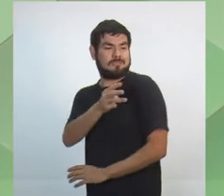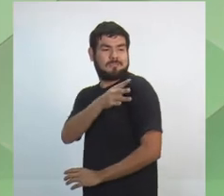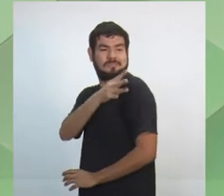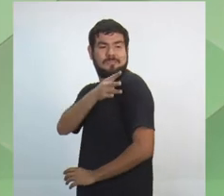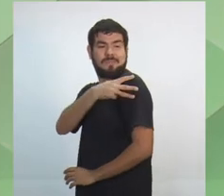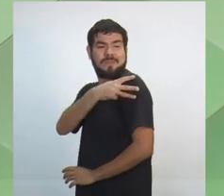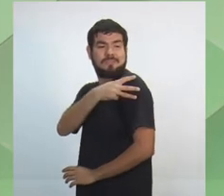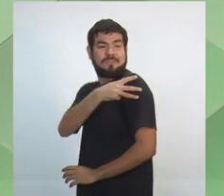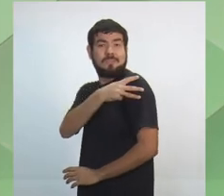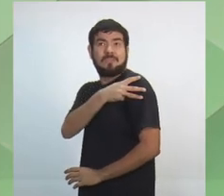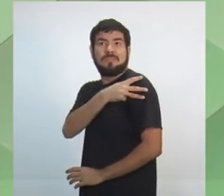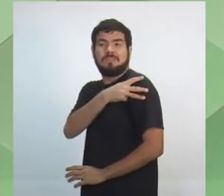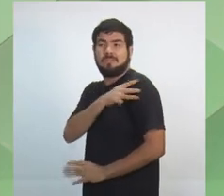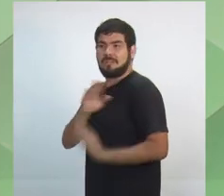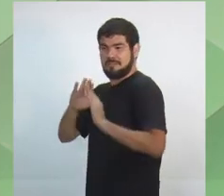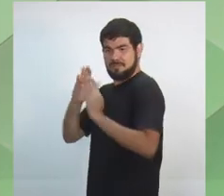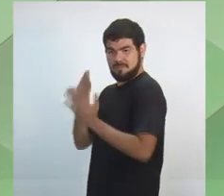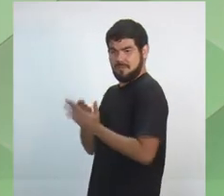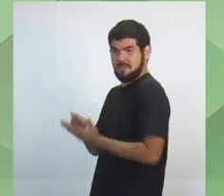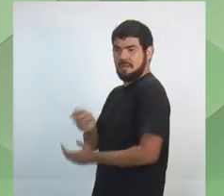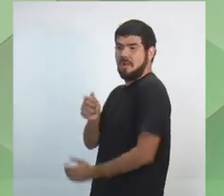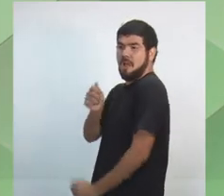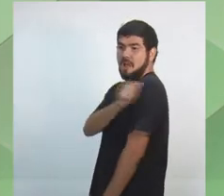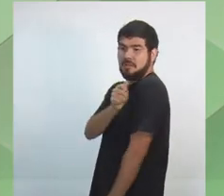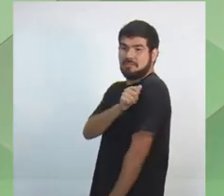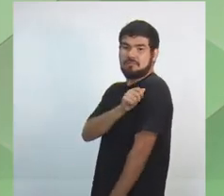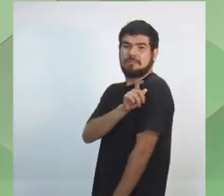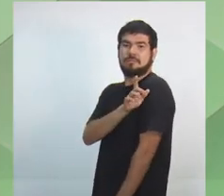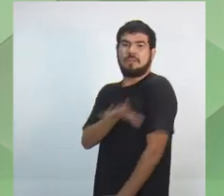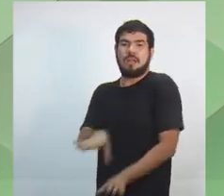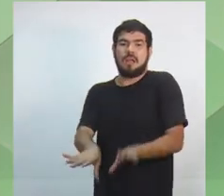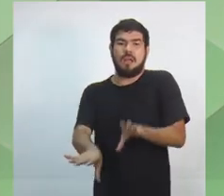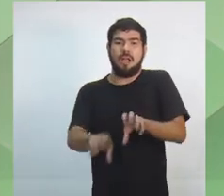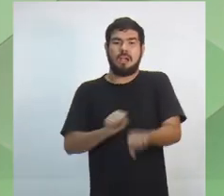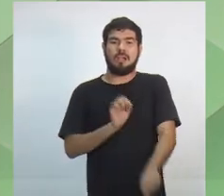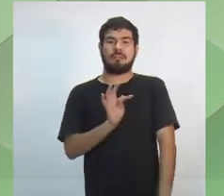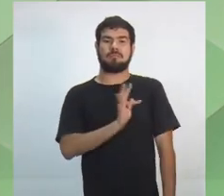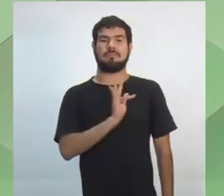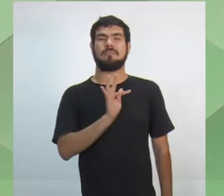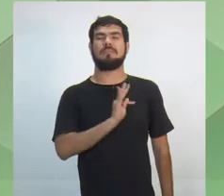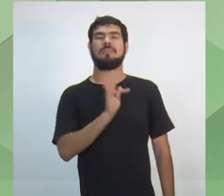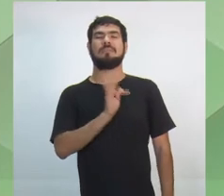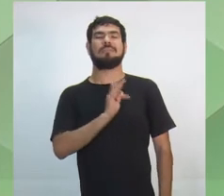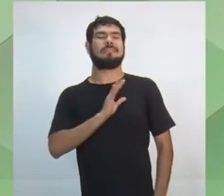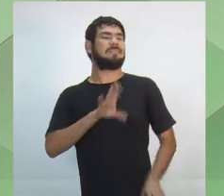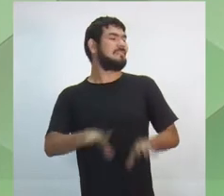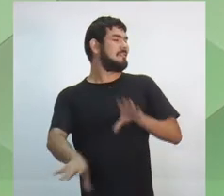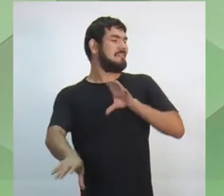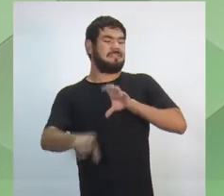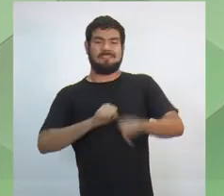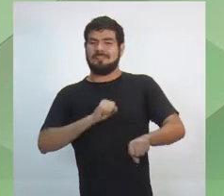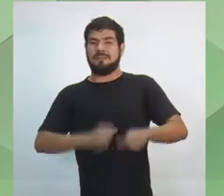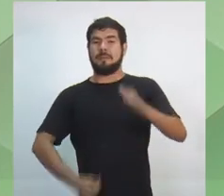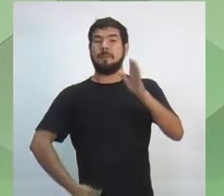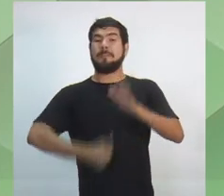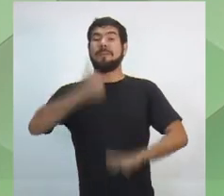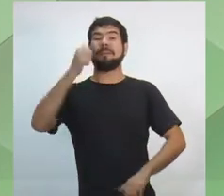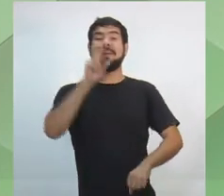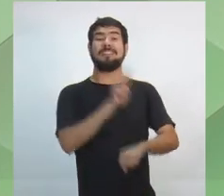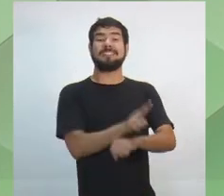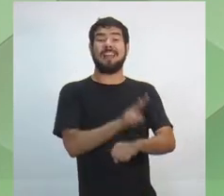o aluno já saia dali com o ensino técnico e esse aluno já tenha a possibilidade de ter o seu primeiro